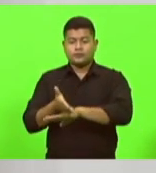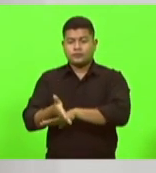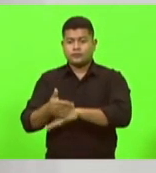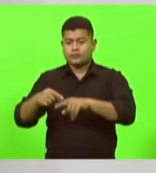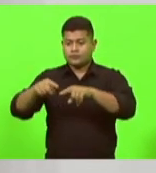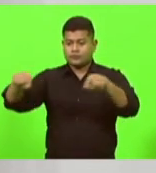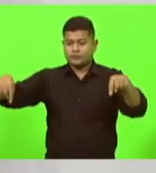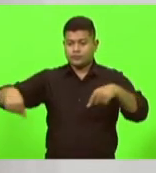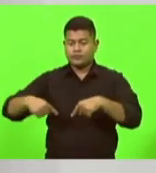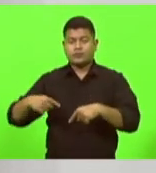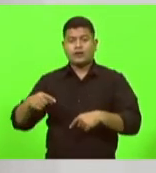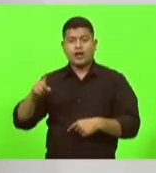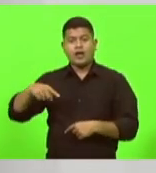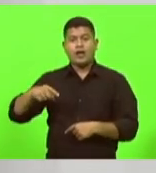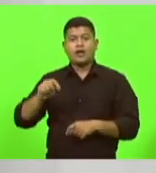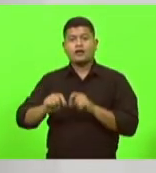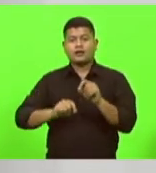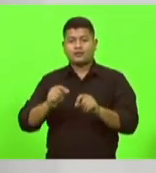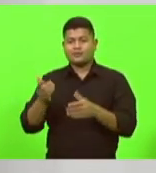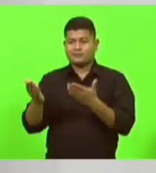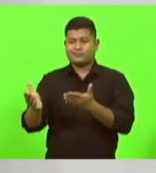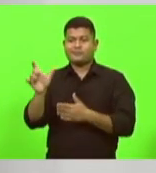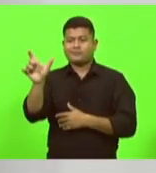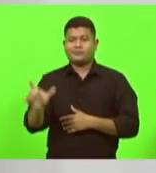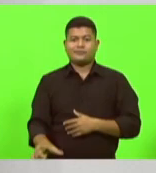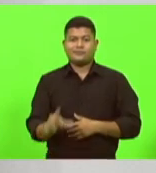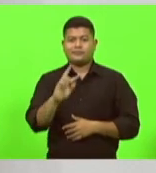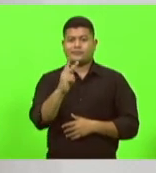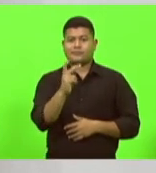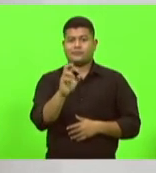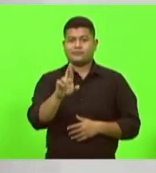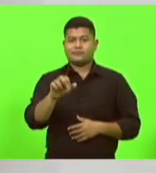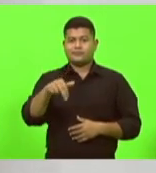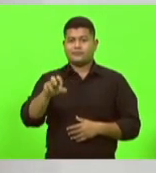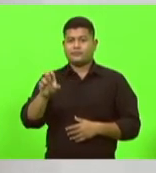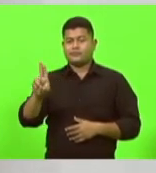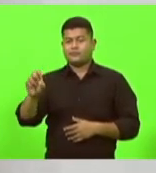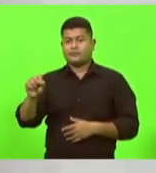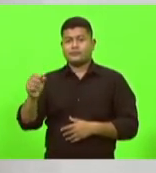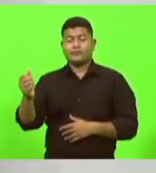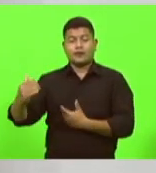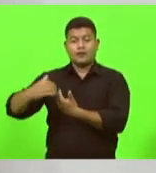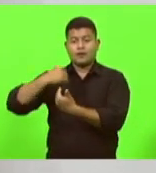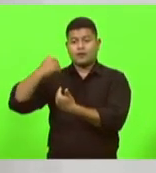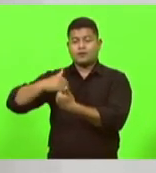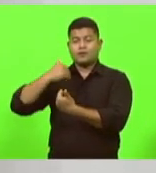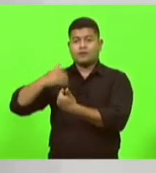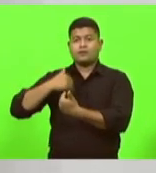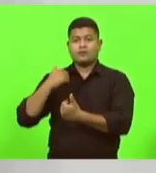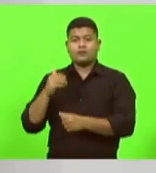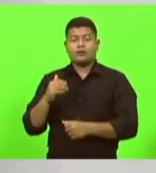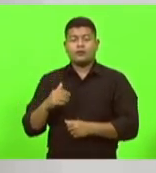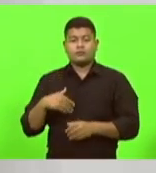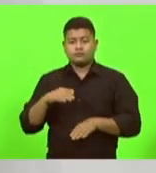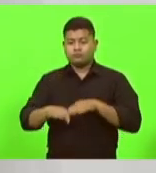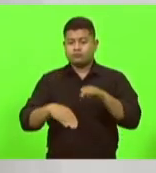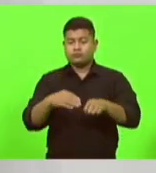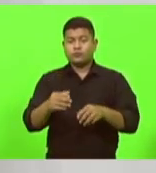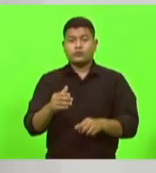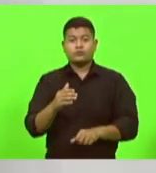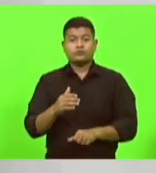Erneus de Nadal, que me deu as orientações dos primeiros passos que eu devia